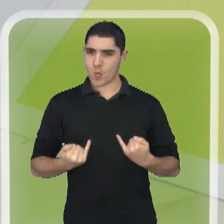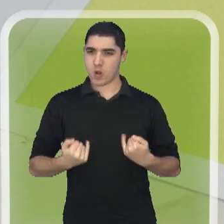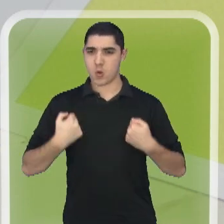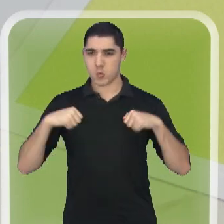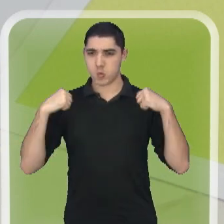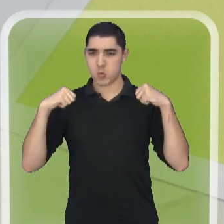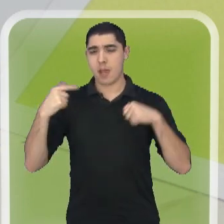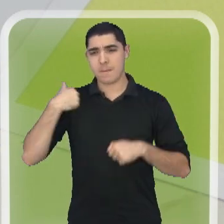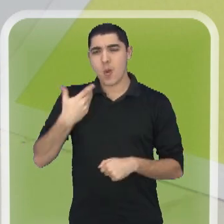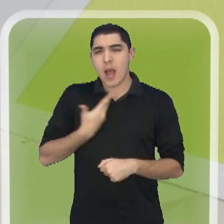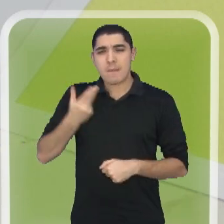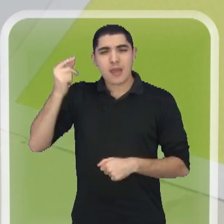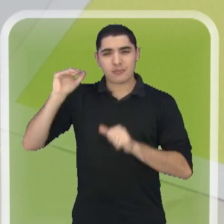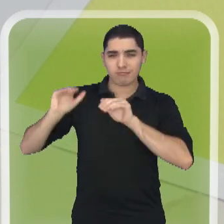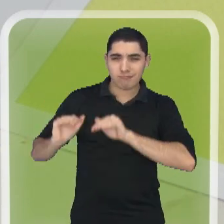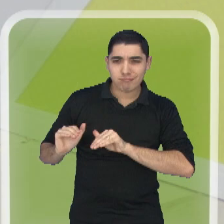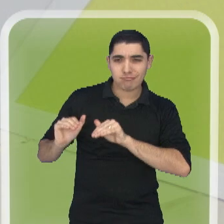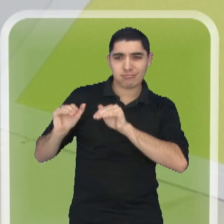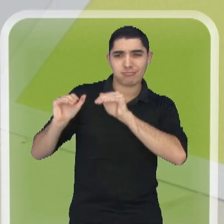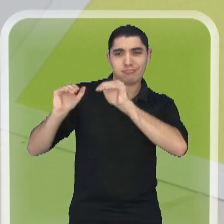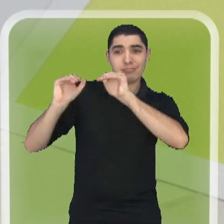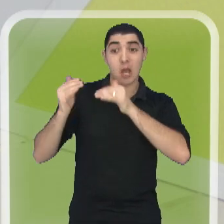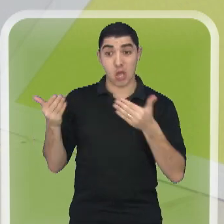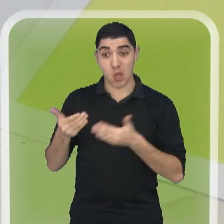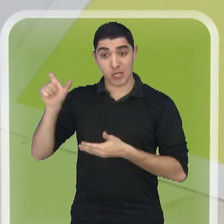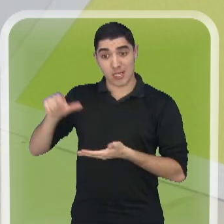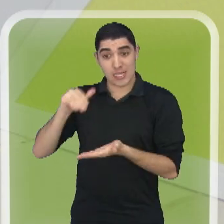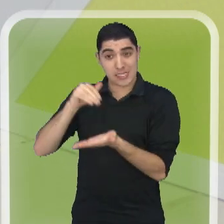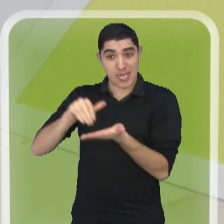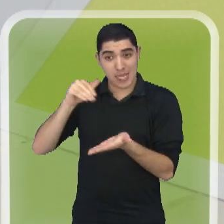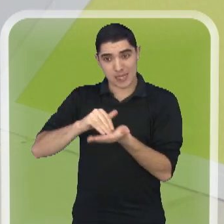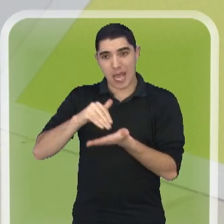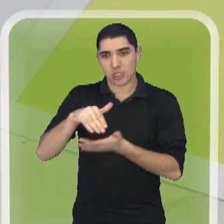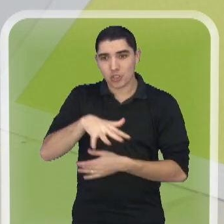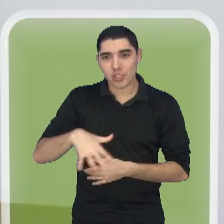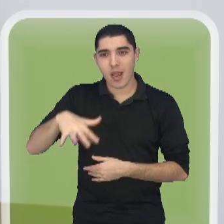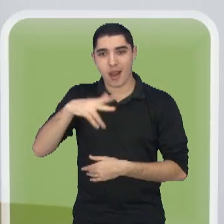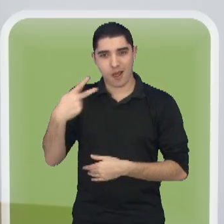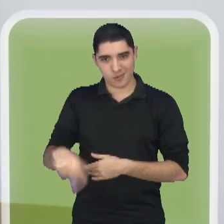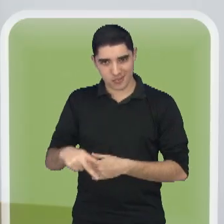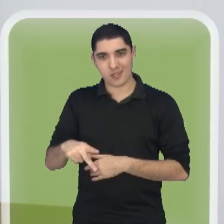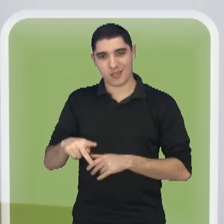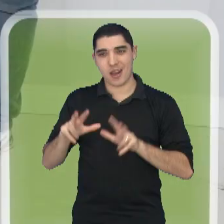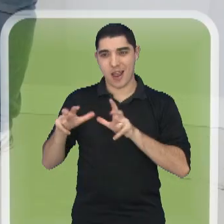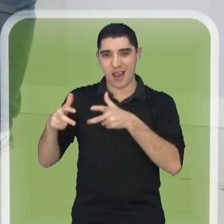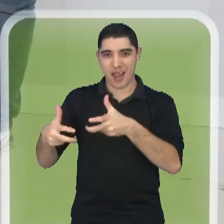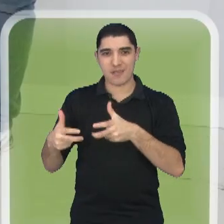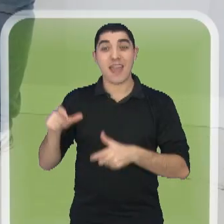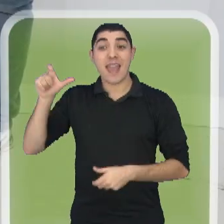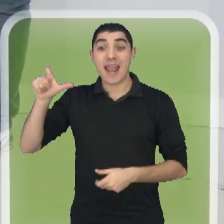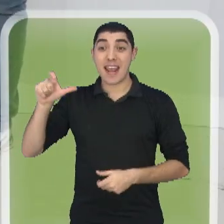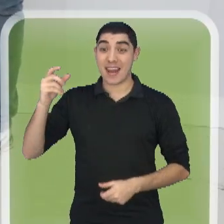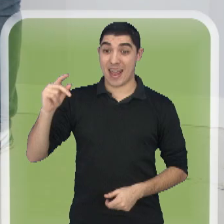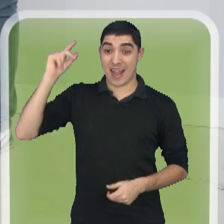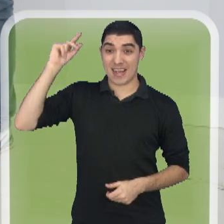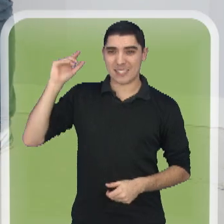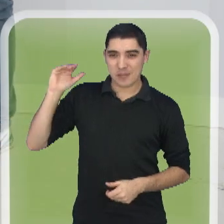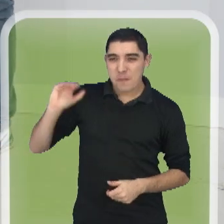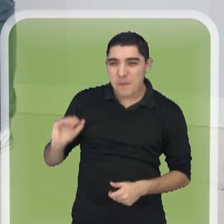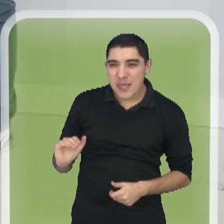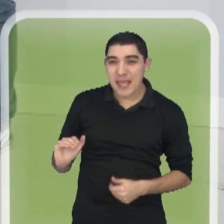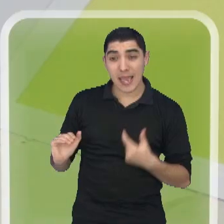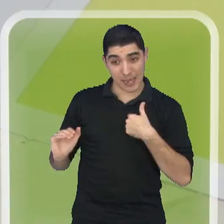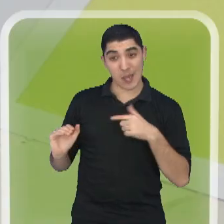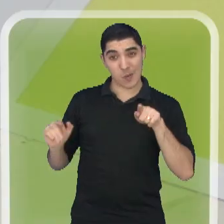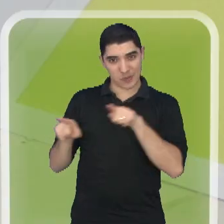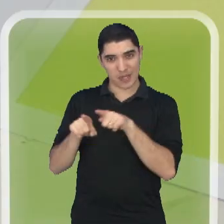meu amigo de infância, o grande Maicon, hoje se tornou secretário-geral da TV Câmara. Fez o grande Maicon assim? O grande Maicon, não, porque ele já era grandinho quando era pequeno. Eu era